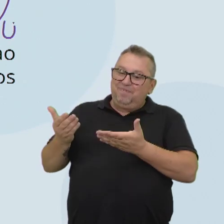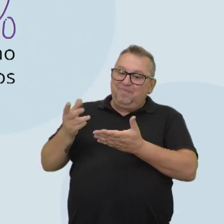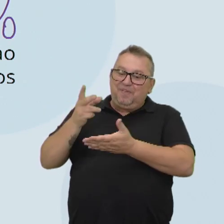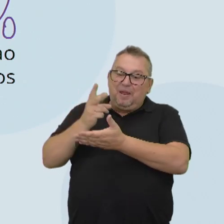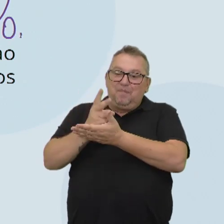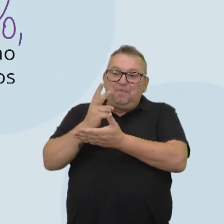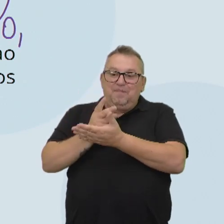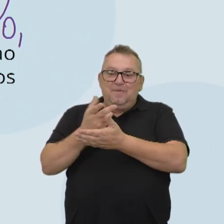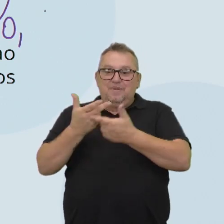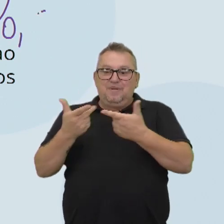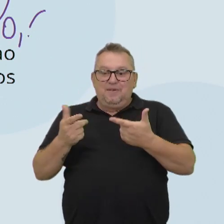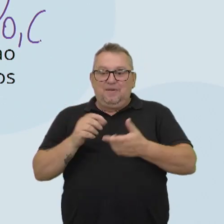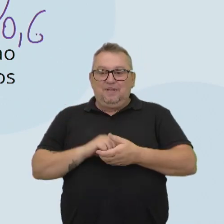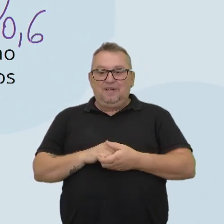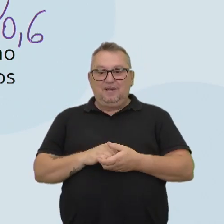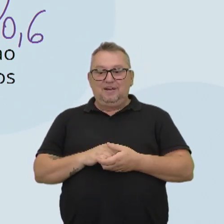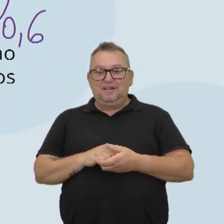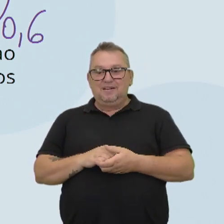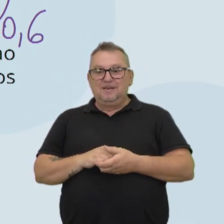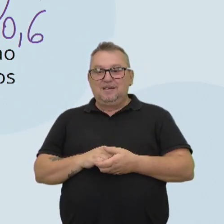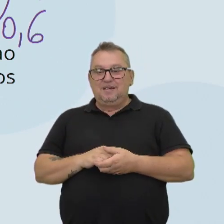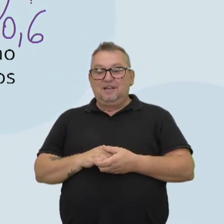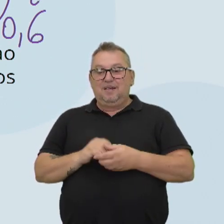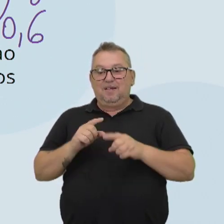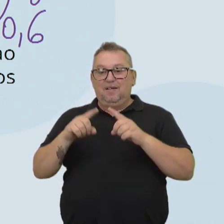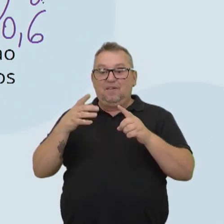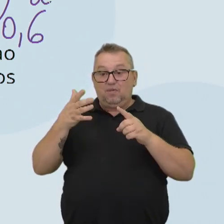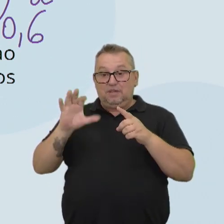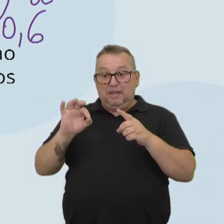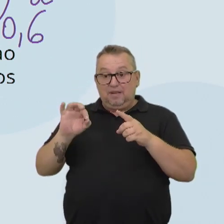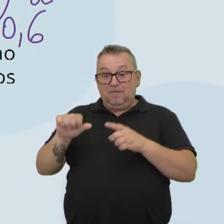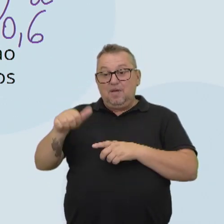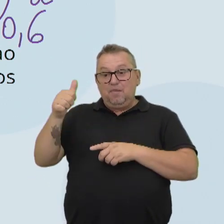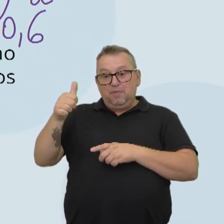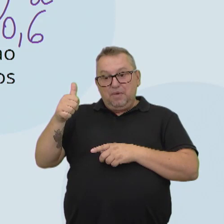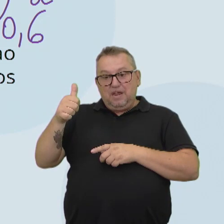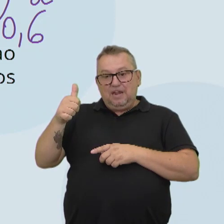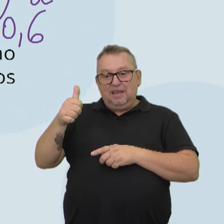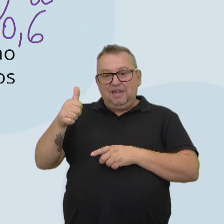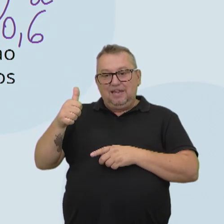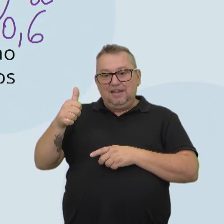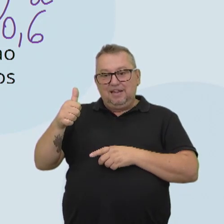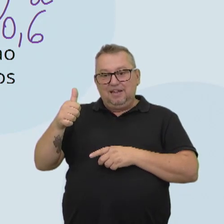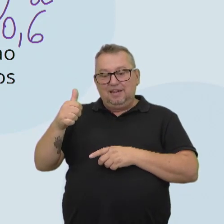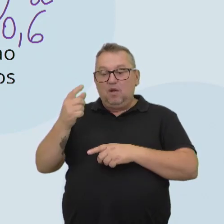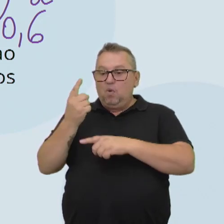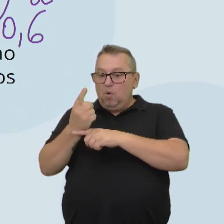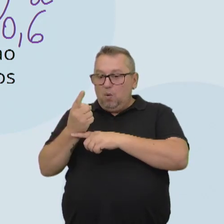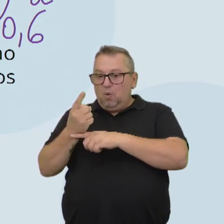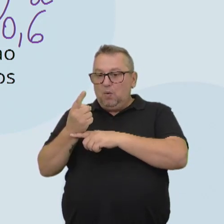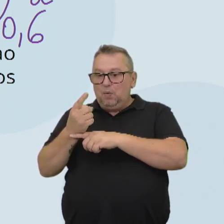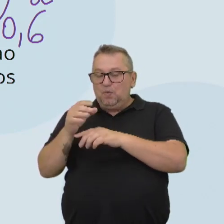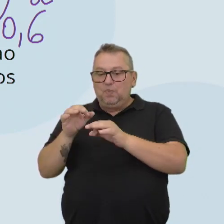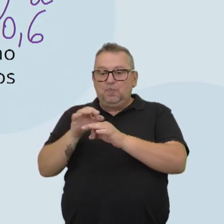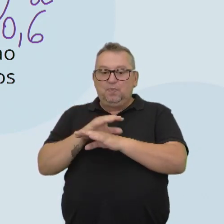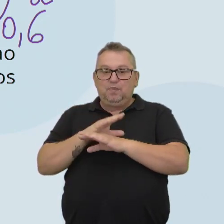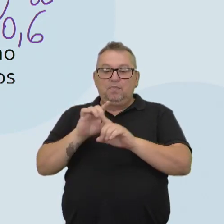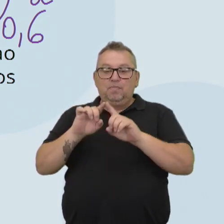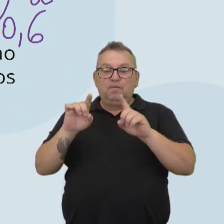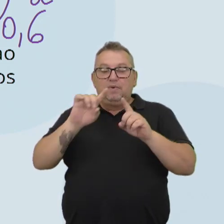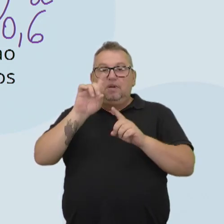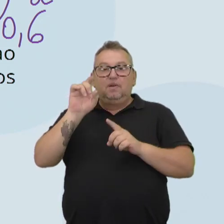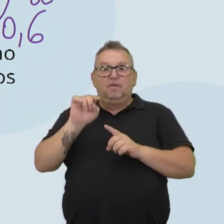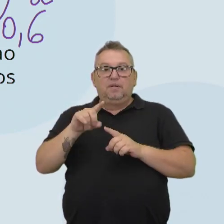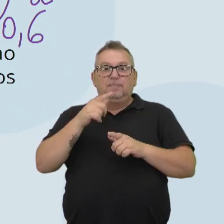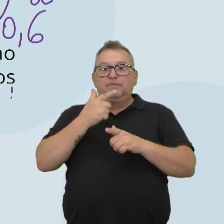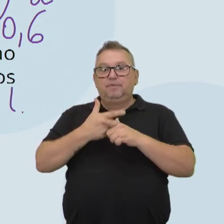mesma coisa, né? É uma casa decimal. O décimo é a primeira casinha decimal. Legal. Nenhum inteiro, né? E 6 décimos. Mas na dúvida